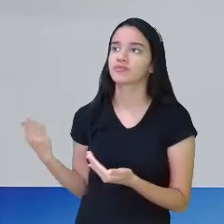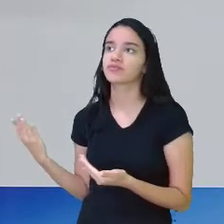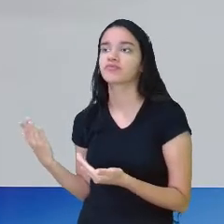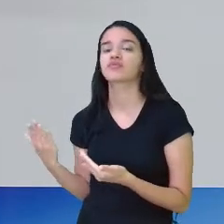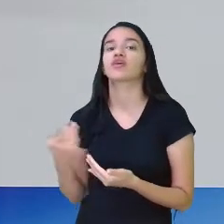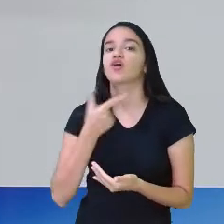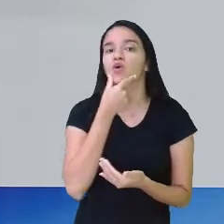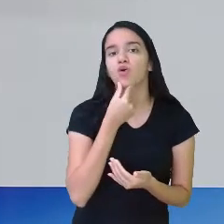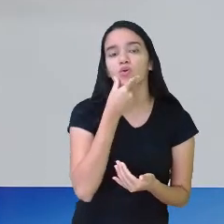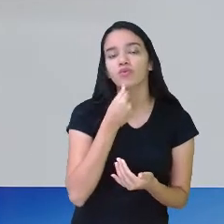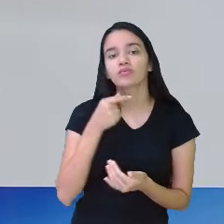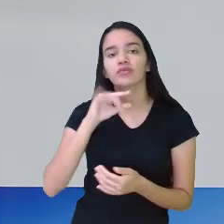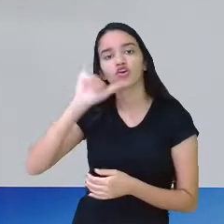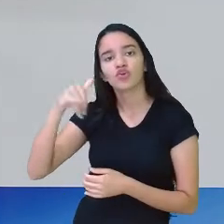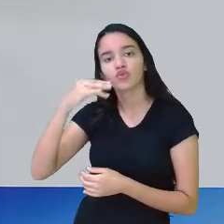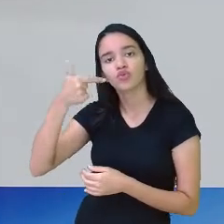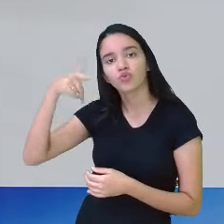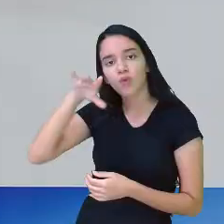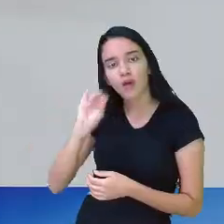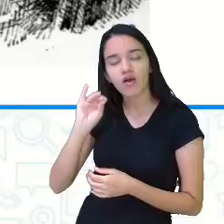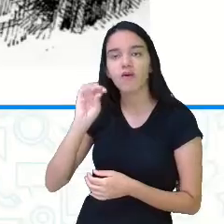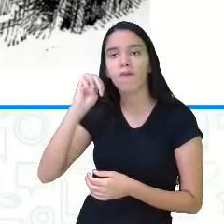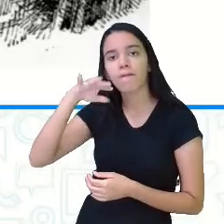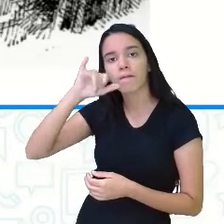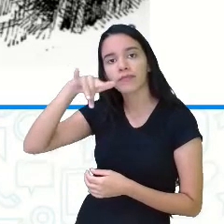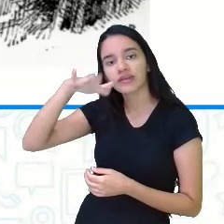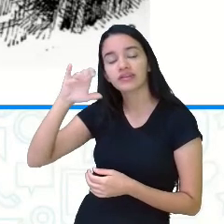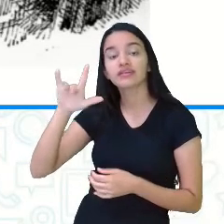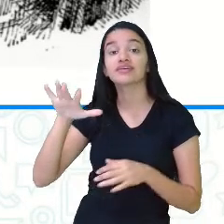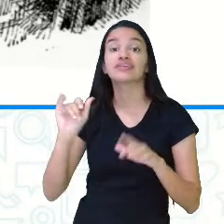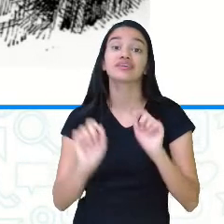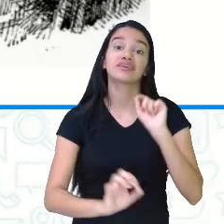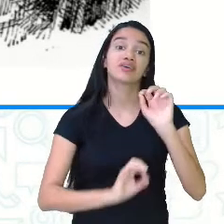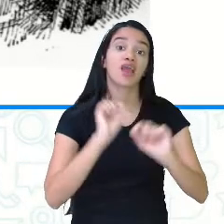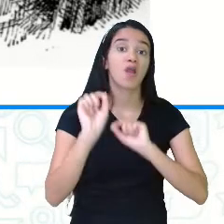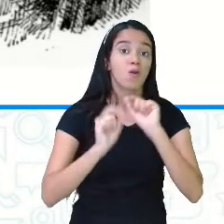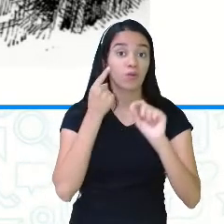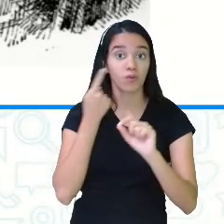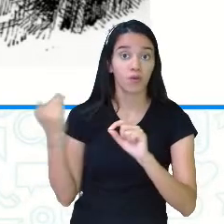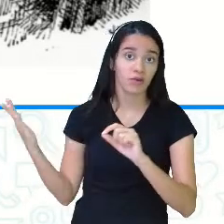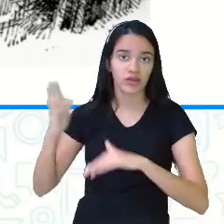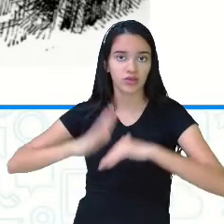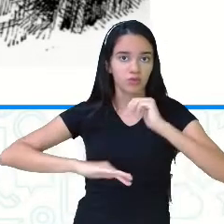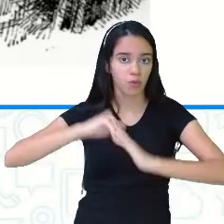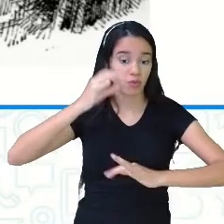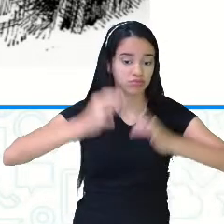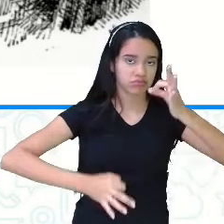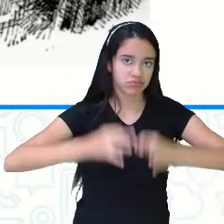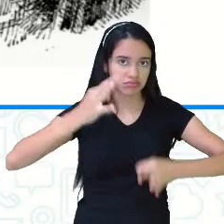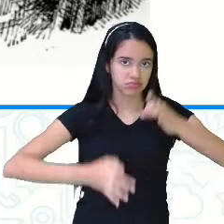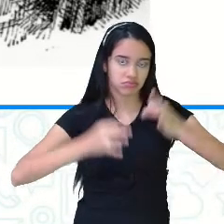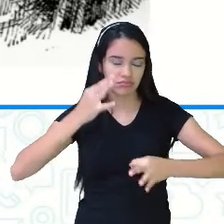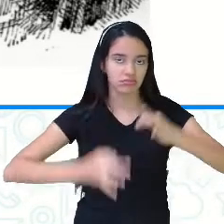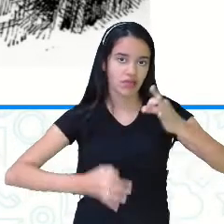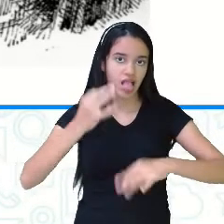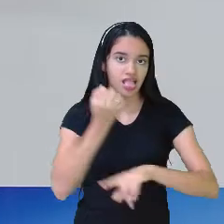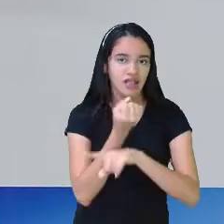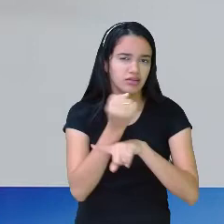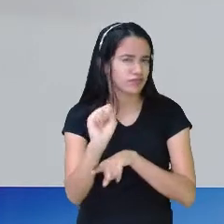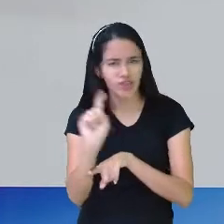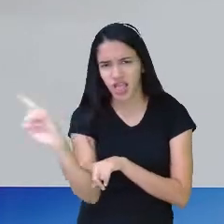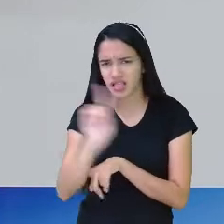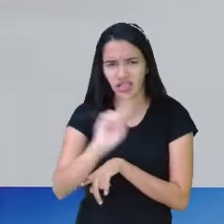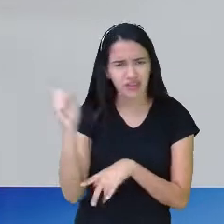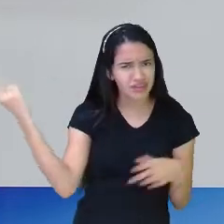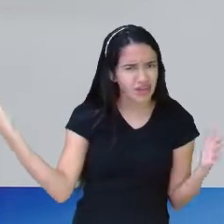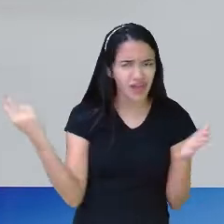senhor João Mendes Júnior, que era um jurista, que é um juiz, tá? Que defendeu a causa indígena pela primeira vez. Ele disse, não,